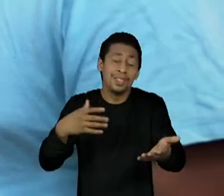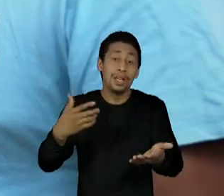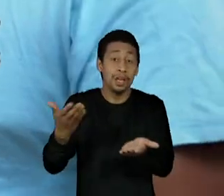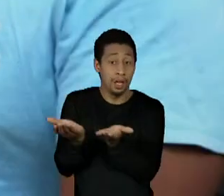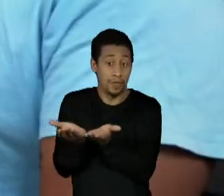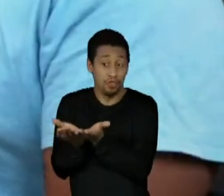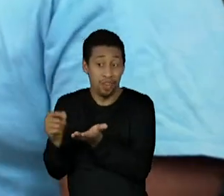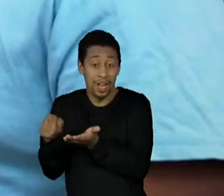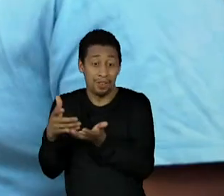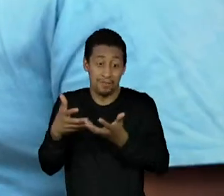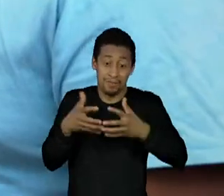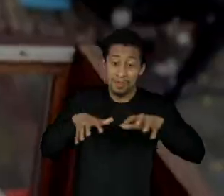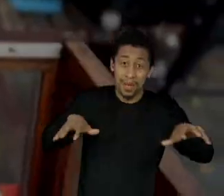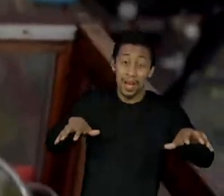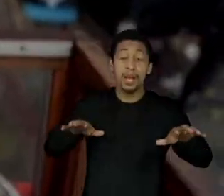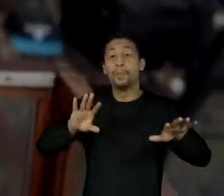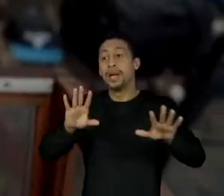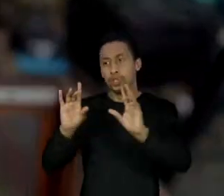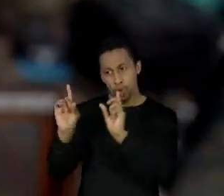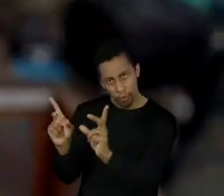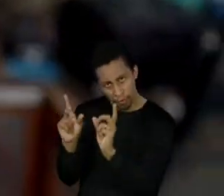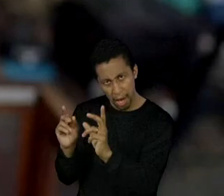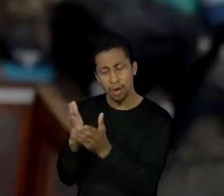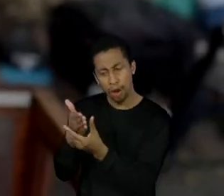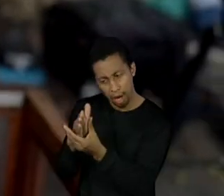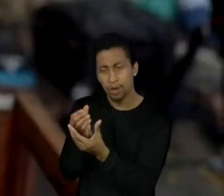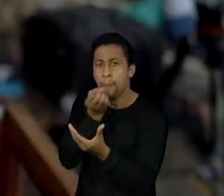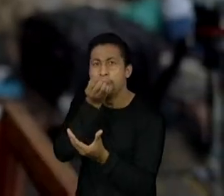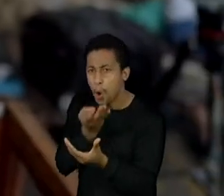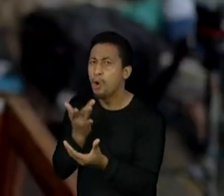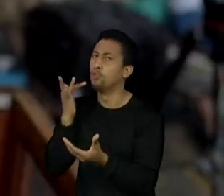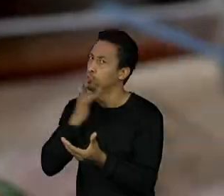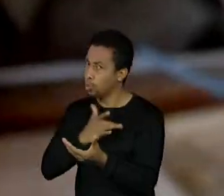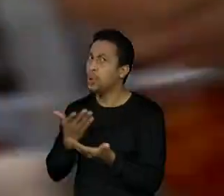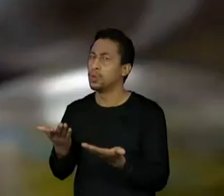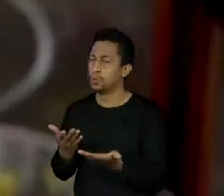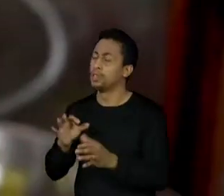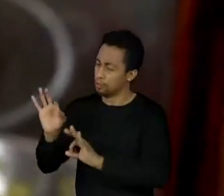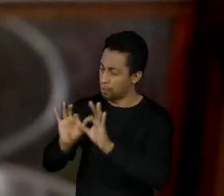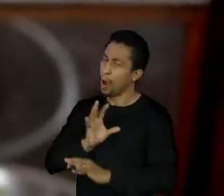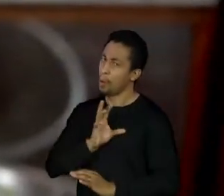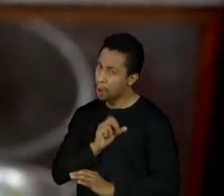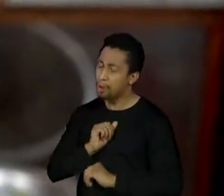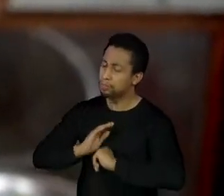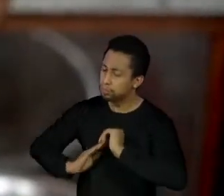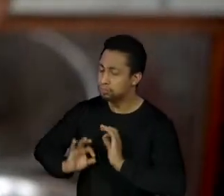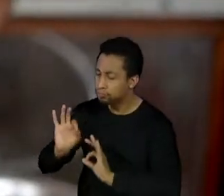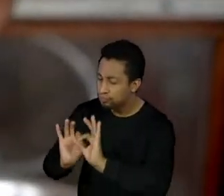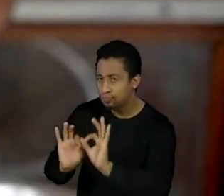evangélicos ou não sei porque é um acarajé bom. E você vai ver que tem um amor da gente no acarajé.